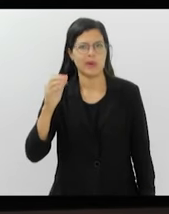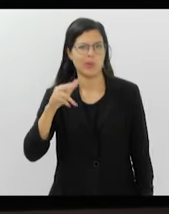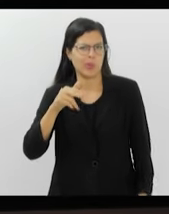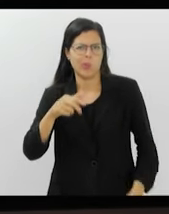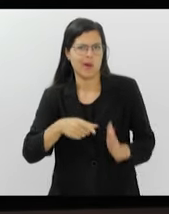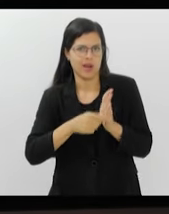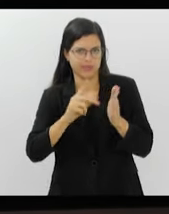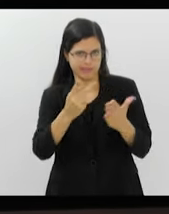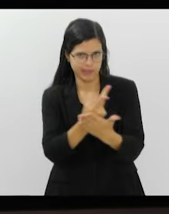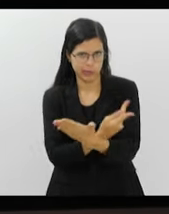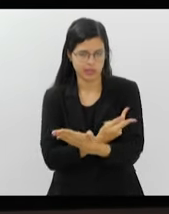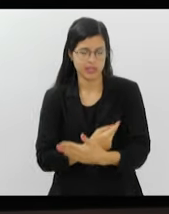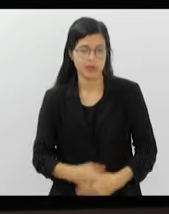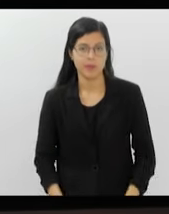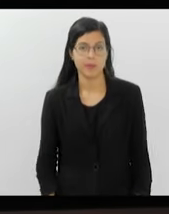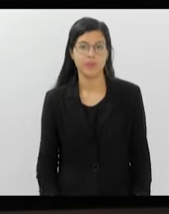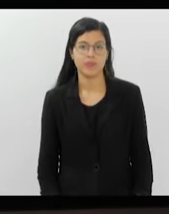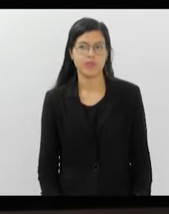vista